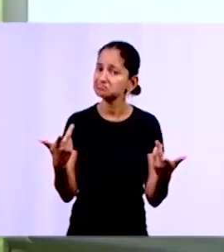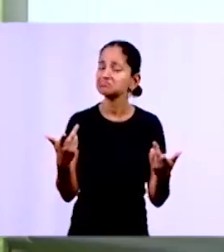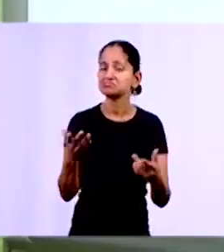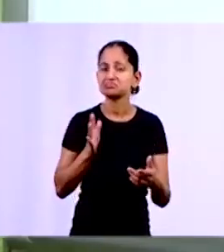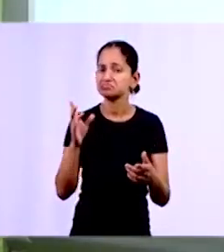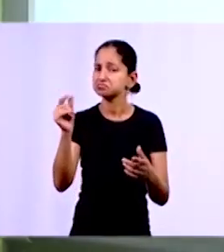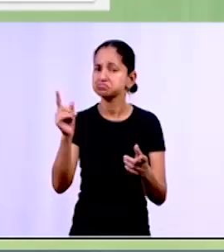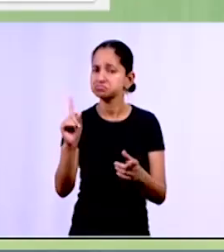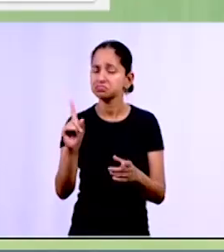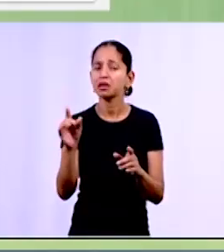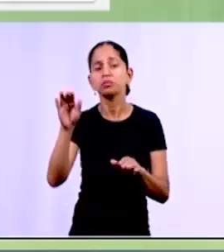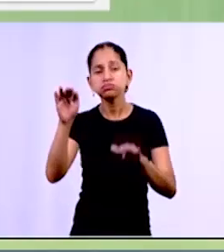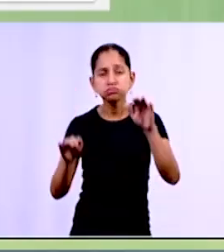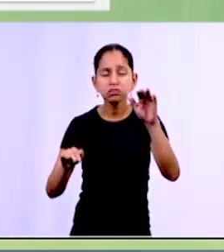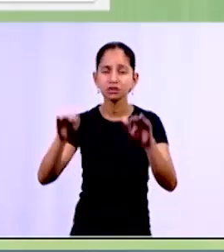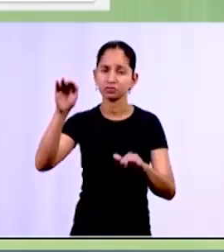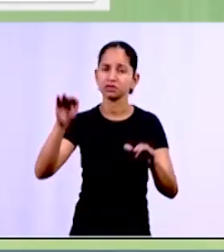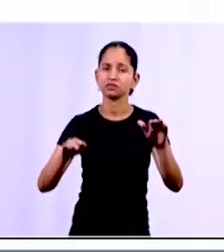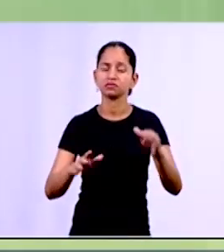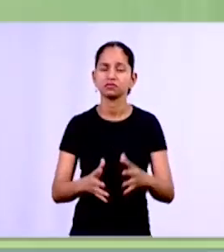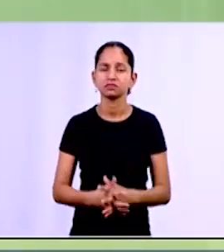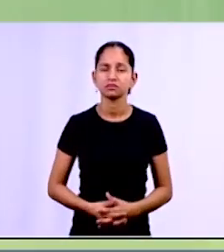mas já é o suficiente.